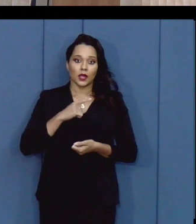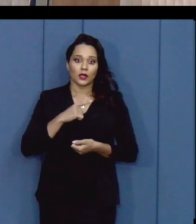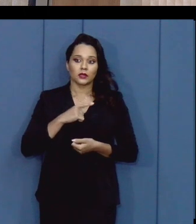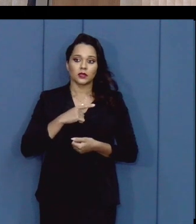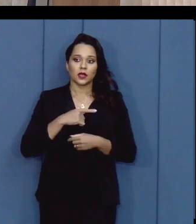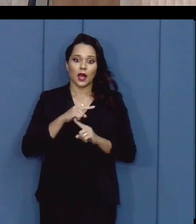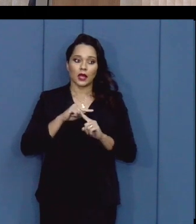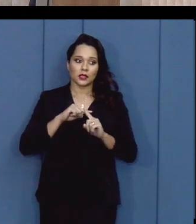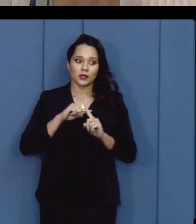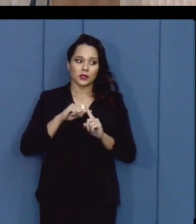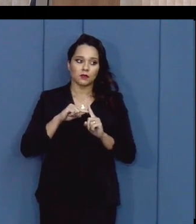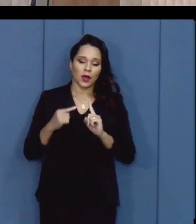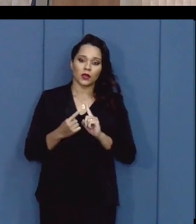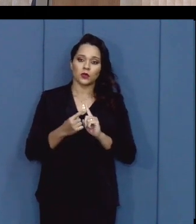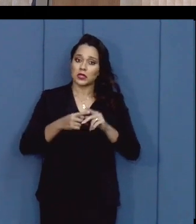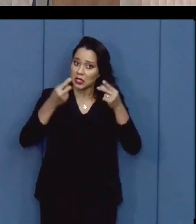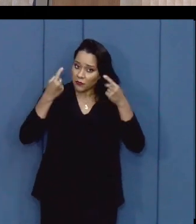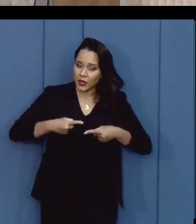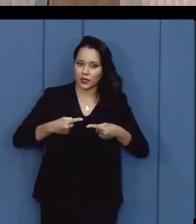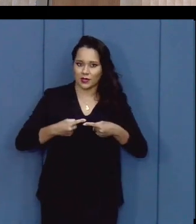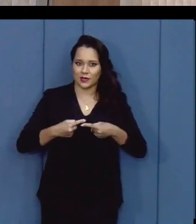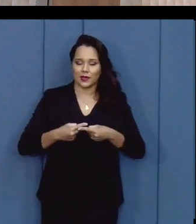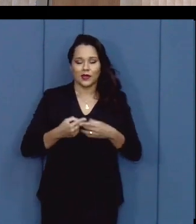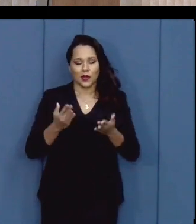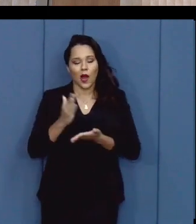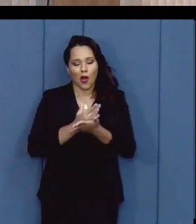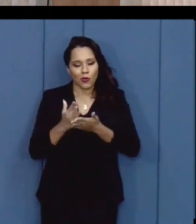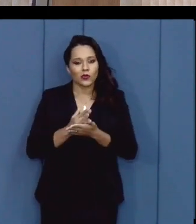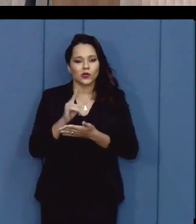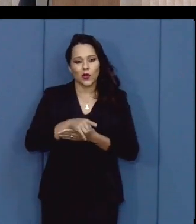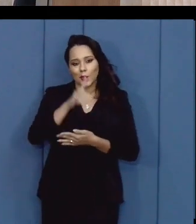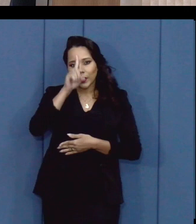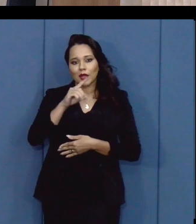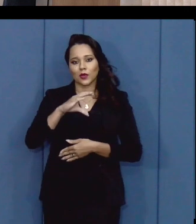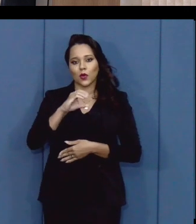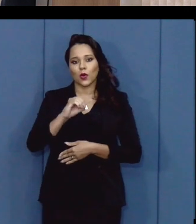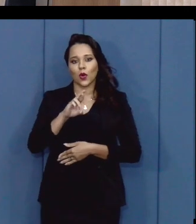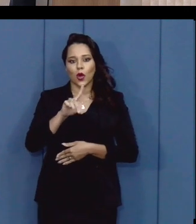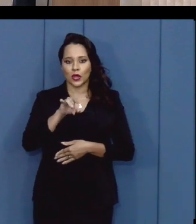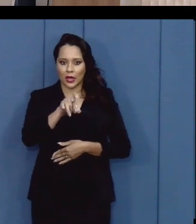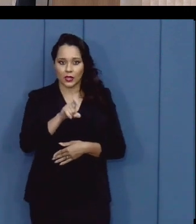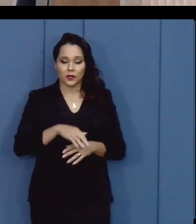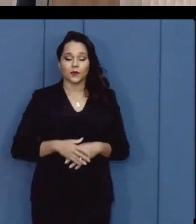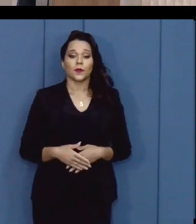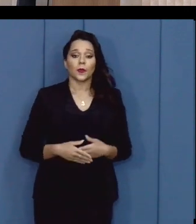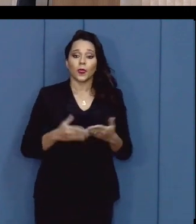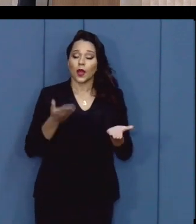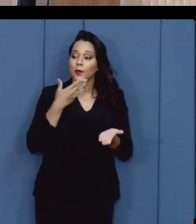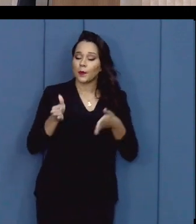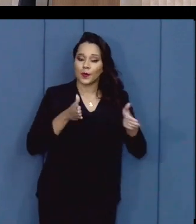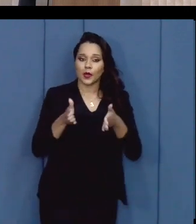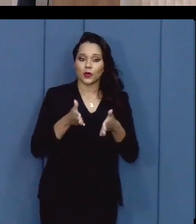existem realmente aspectos desafiantes que têm que ser levados em consideração. Então, alguns questionamentos sobre o mandato do Codex, né? Eu me recordo que